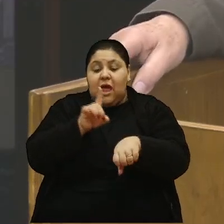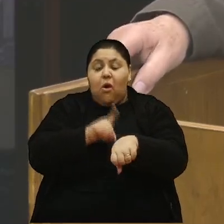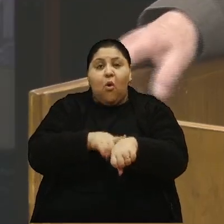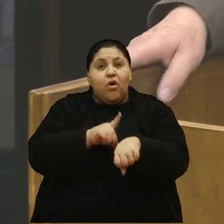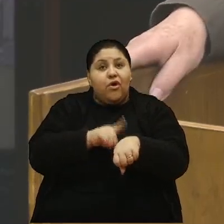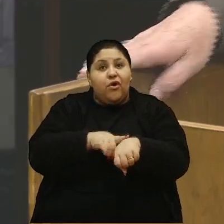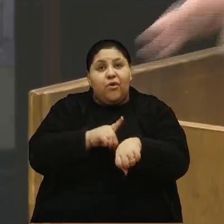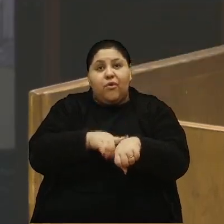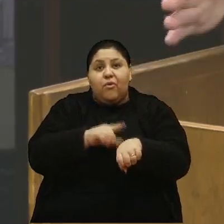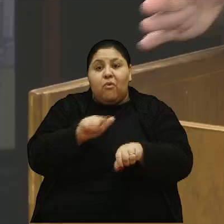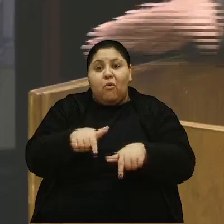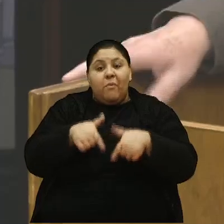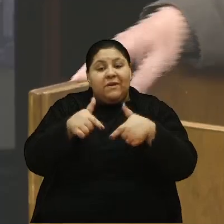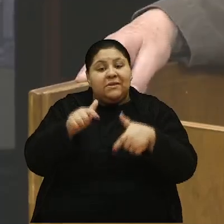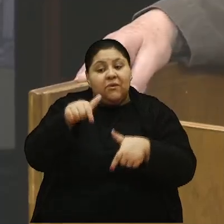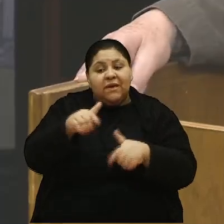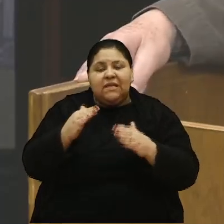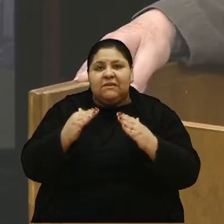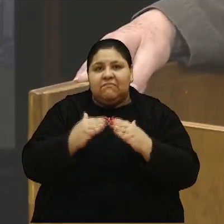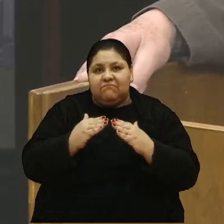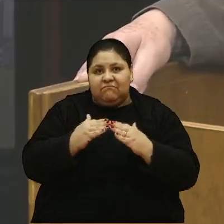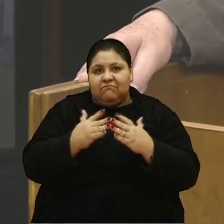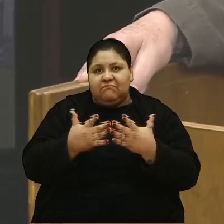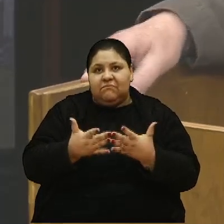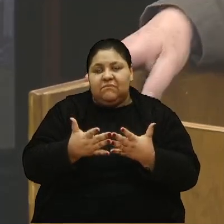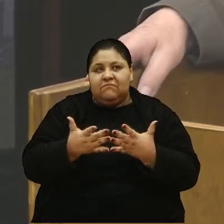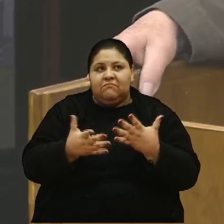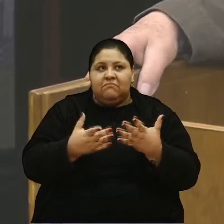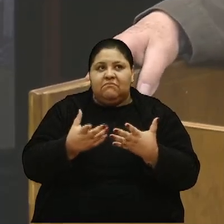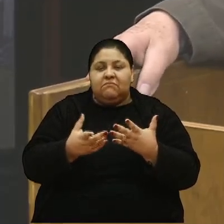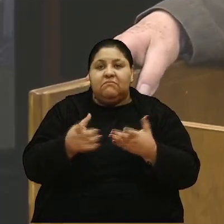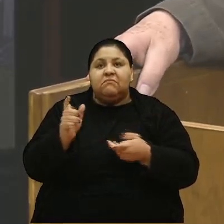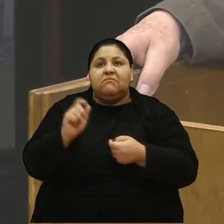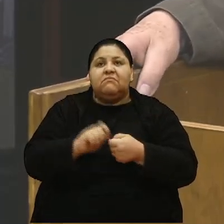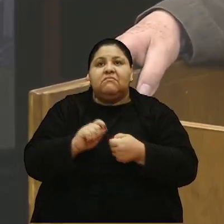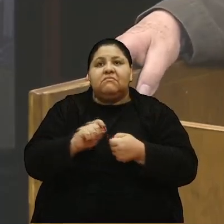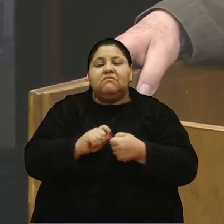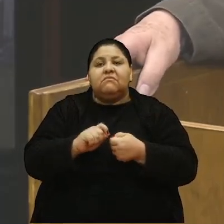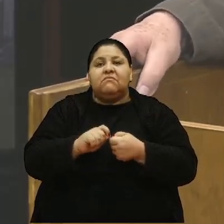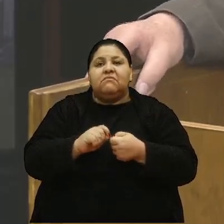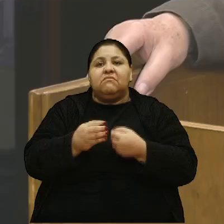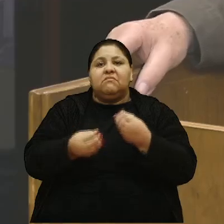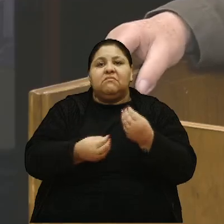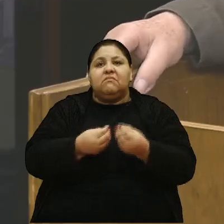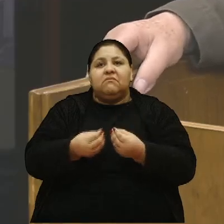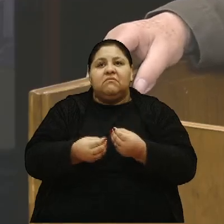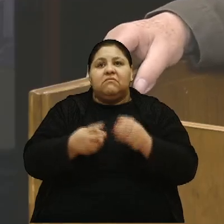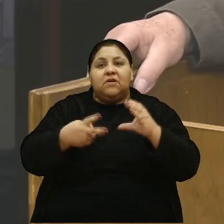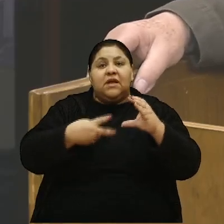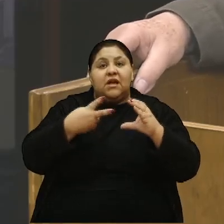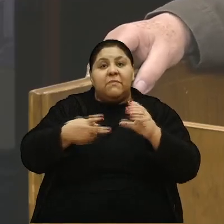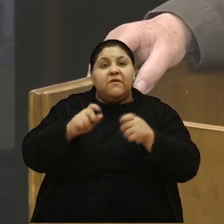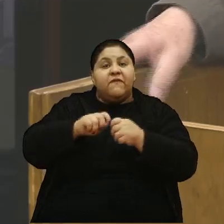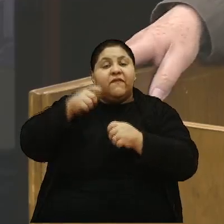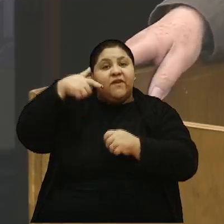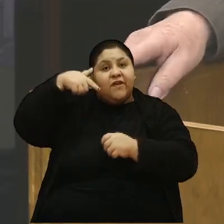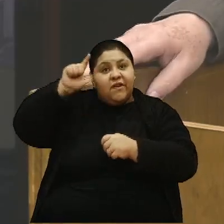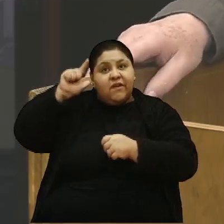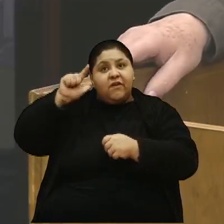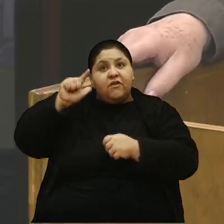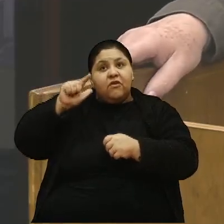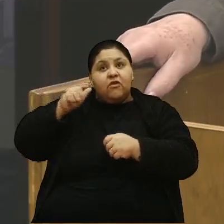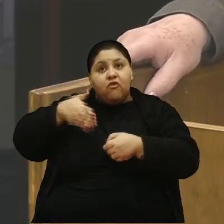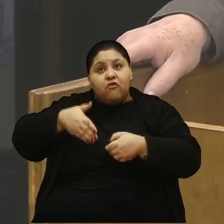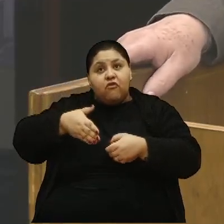talvez uma ação desta casa, do ponto de vista de fazermos o que a Câmara fez ontem. Foi para a